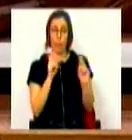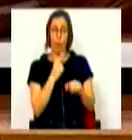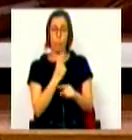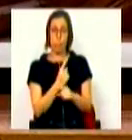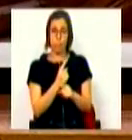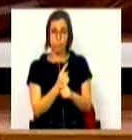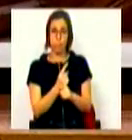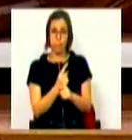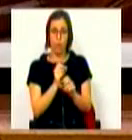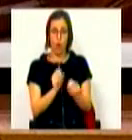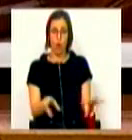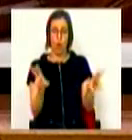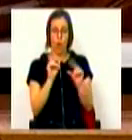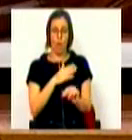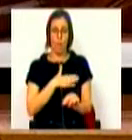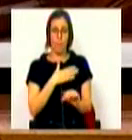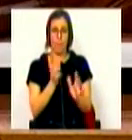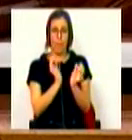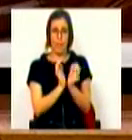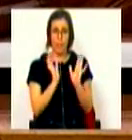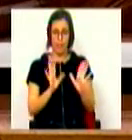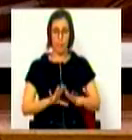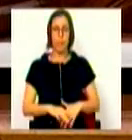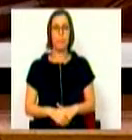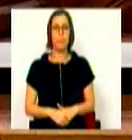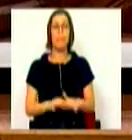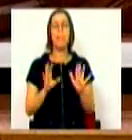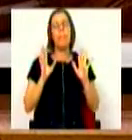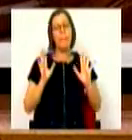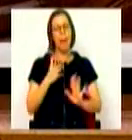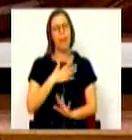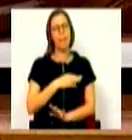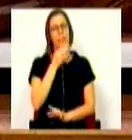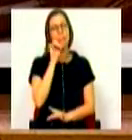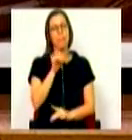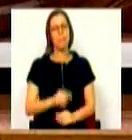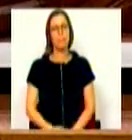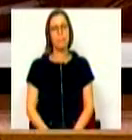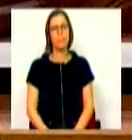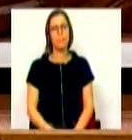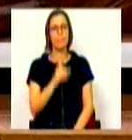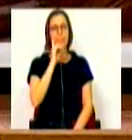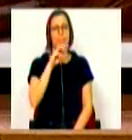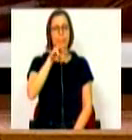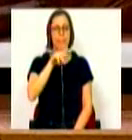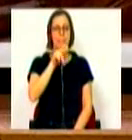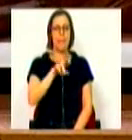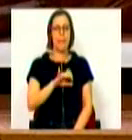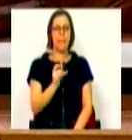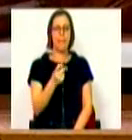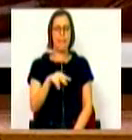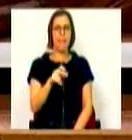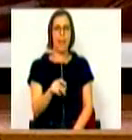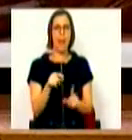também com os novos passos sociais. Mas quero falar-vos da Mariana. É